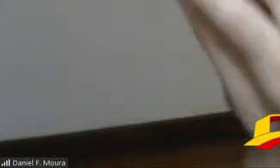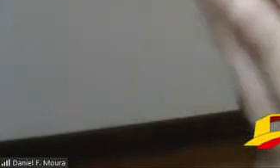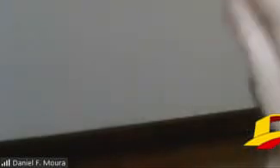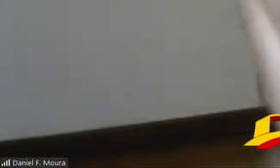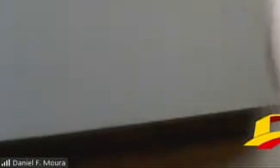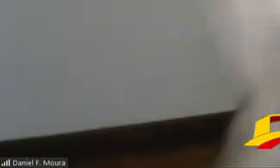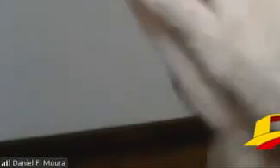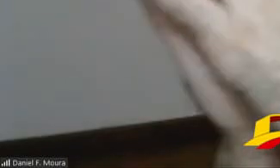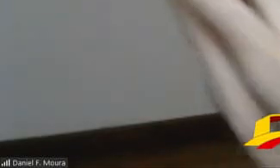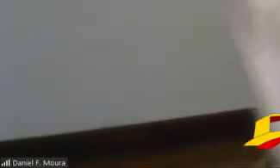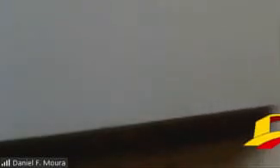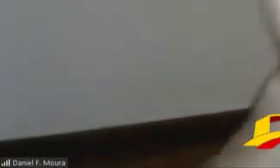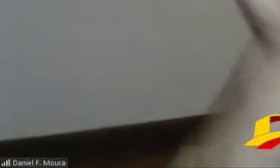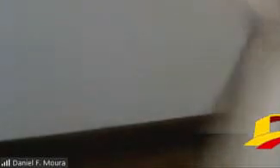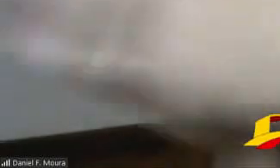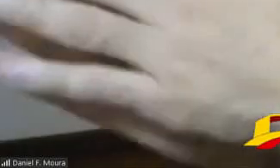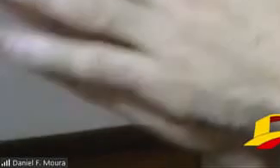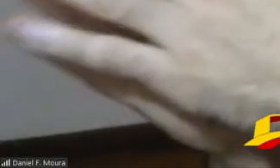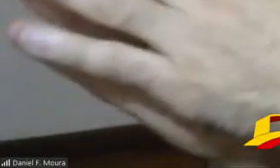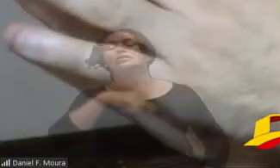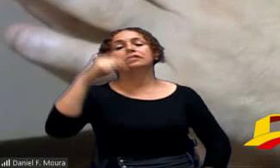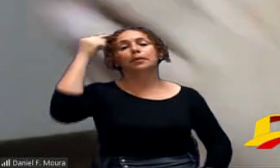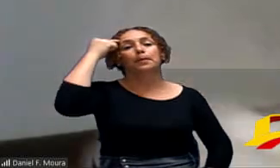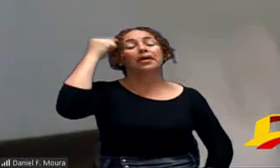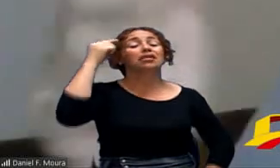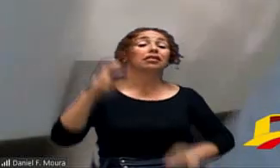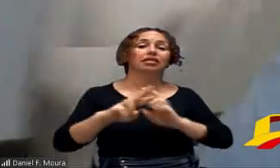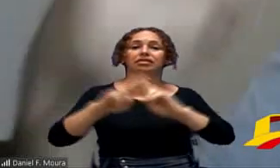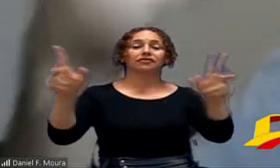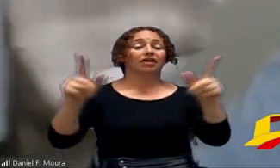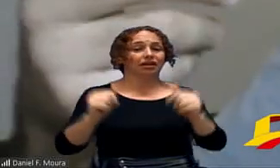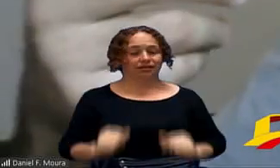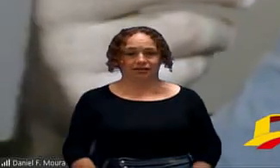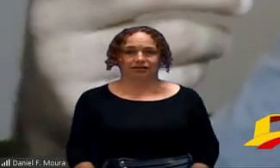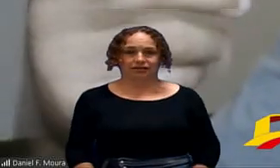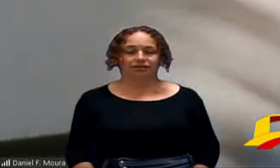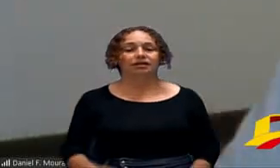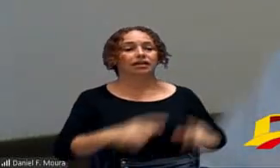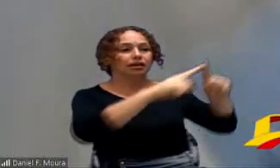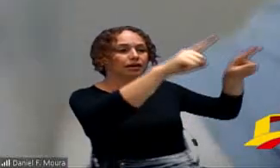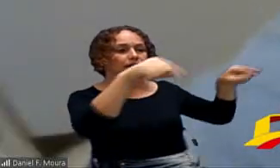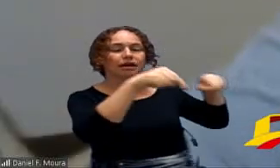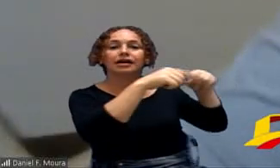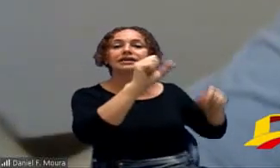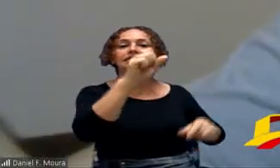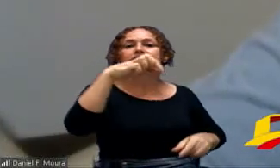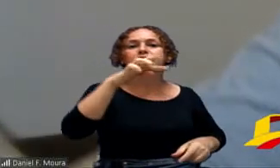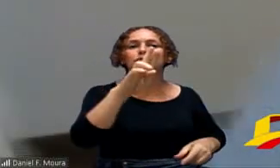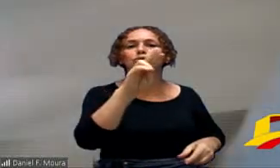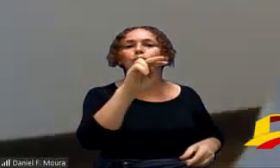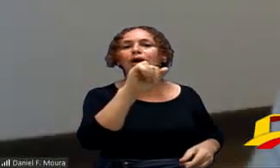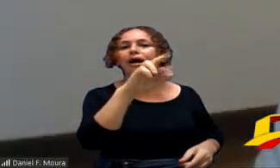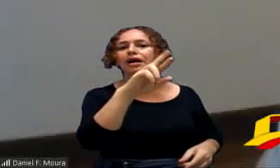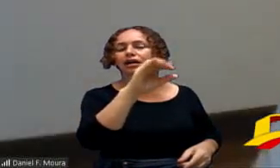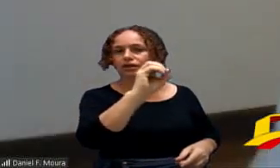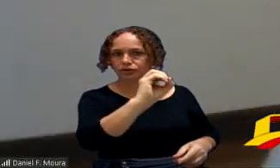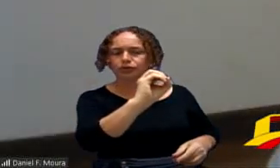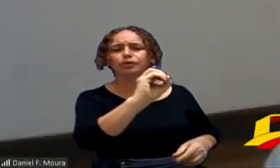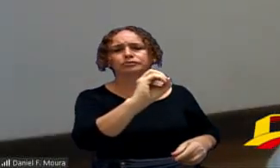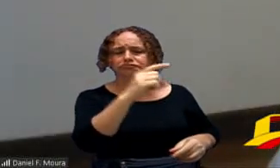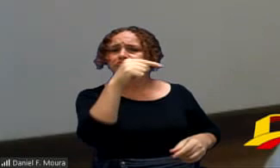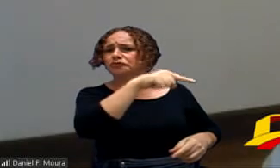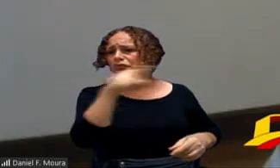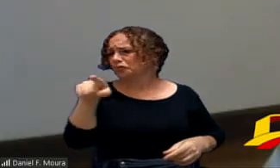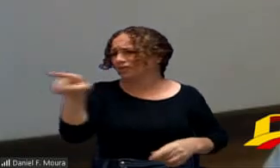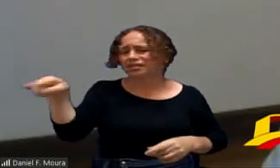um outro destino que é o padrão, muito superior da ICE. Inclusive, o santuário dos elefantes é vinculado à NDA. Isso vocês não falam,